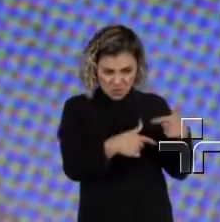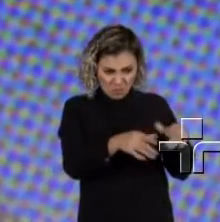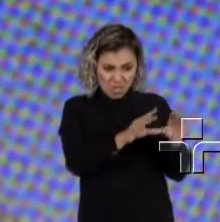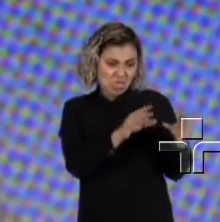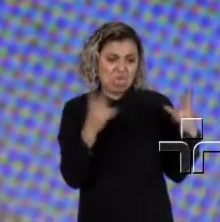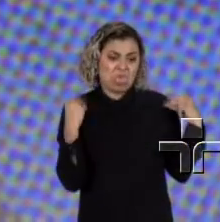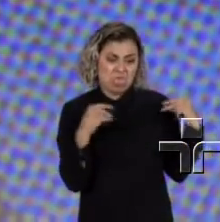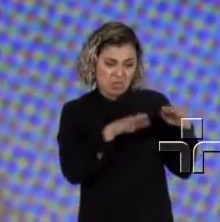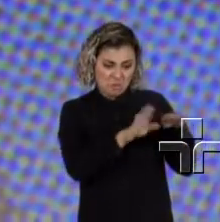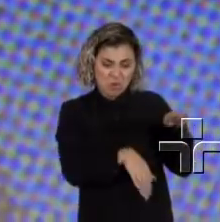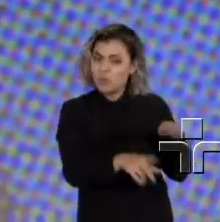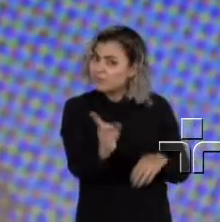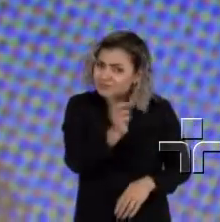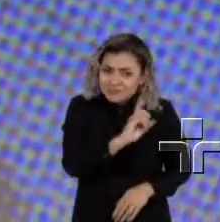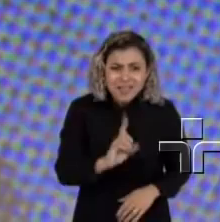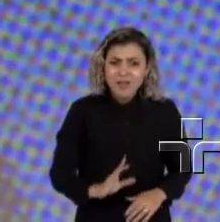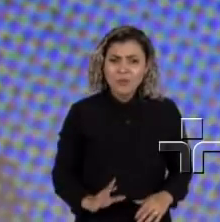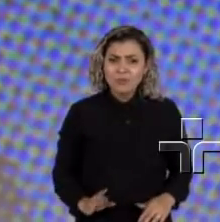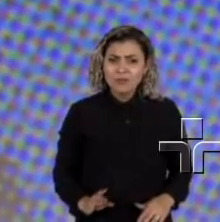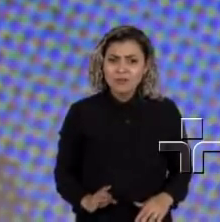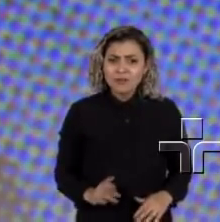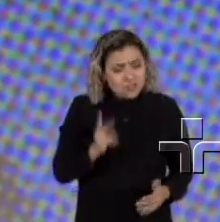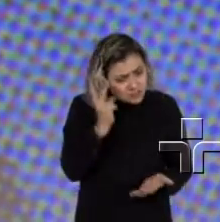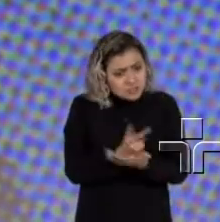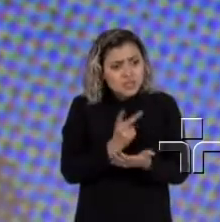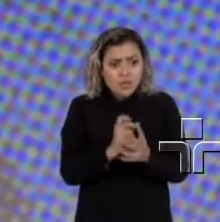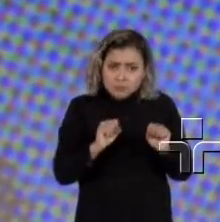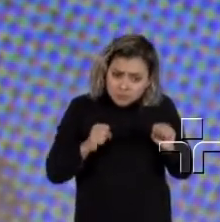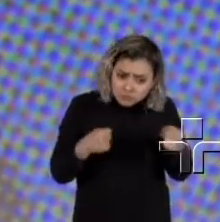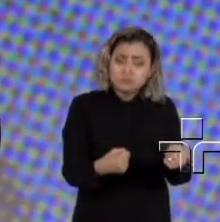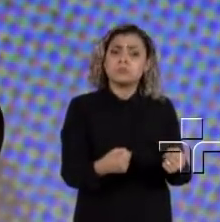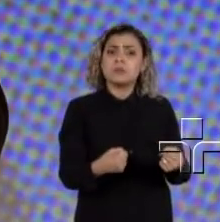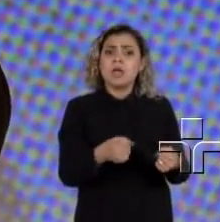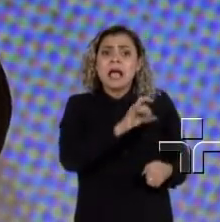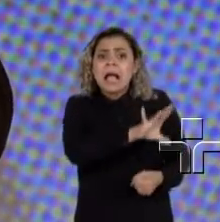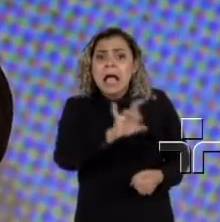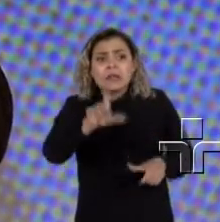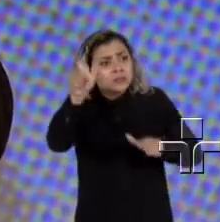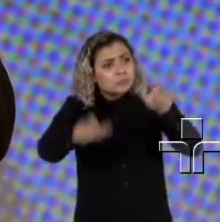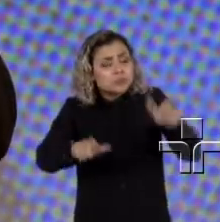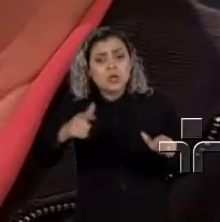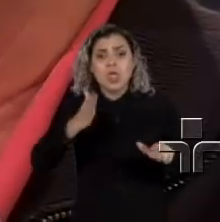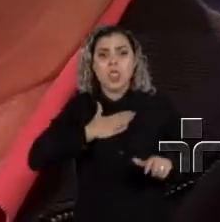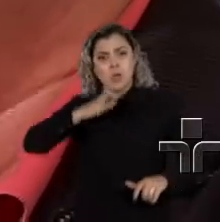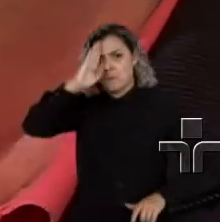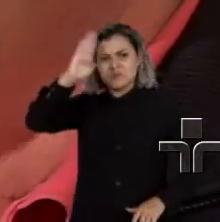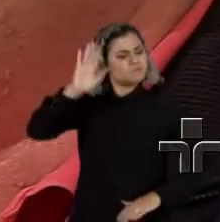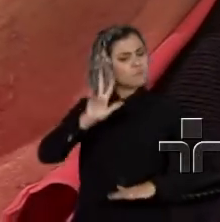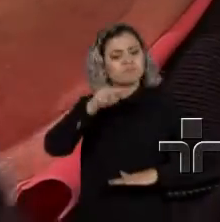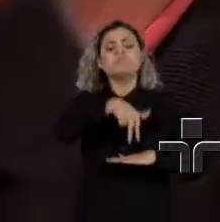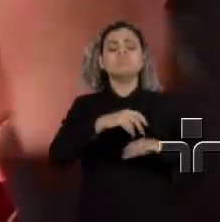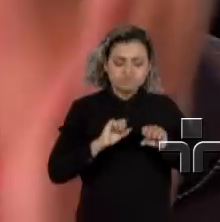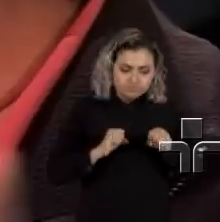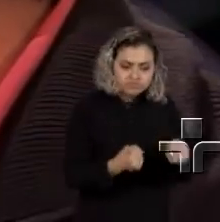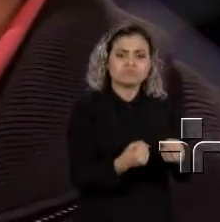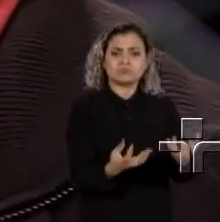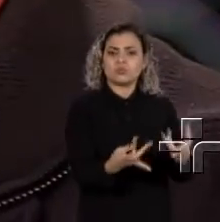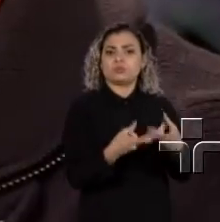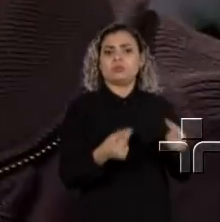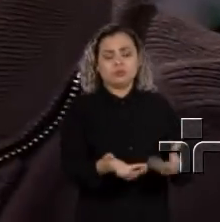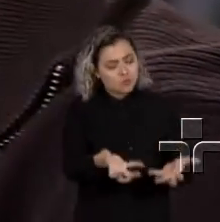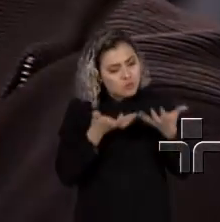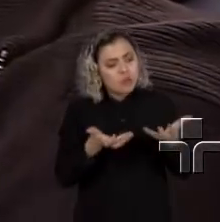peguei essa medida. Então, sempre eu fiz cada cena como se eu fosse o protagonista da novela